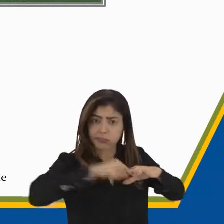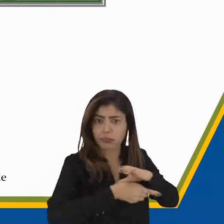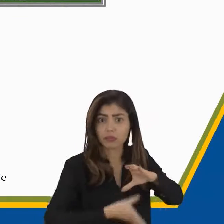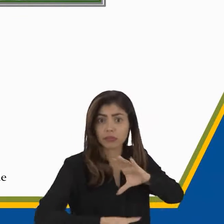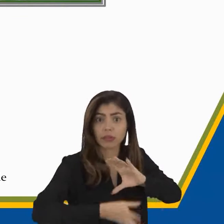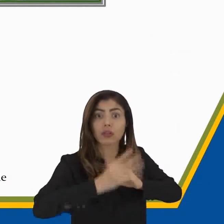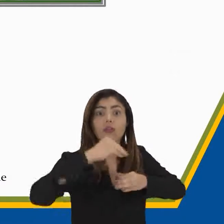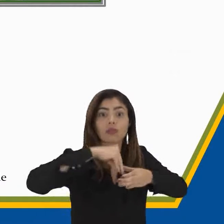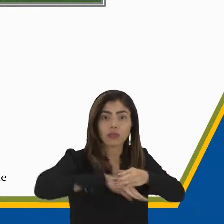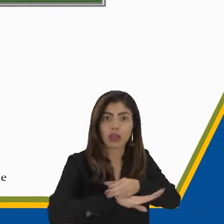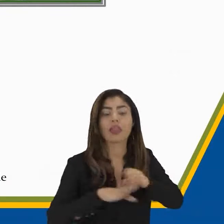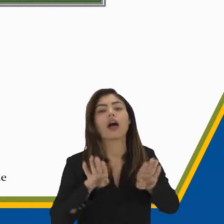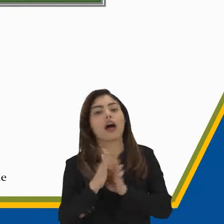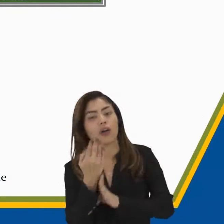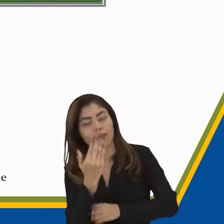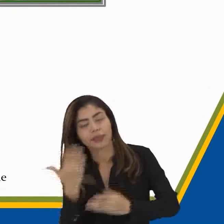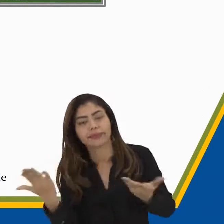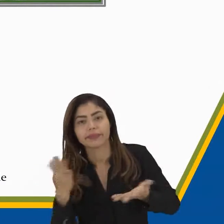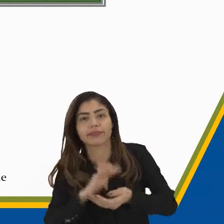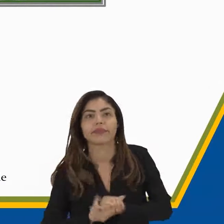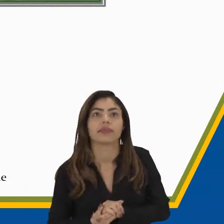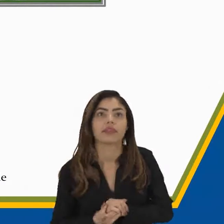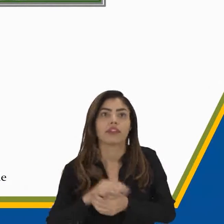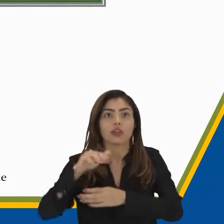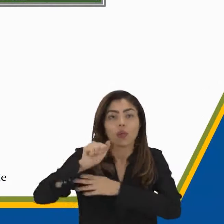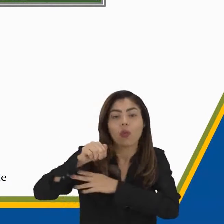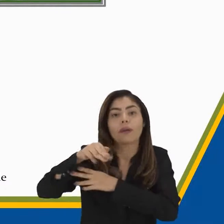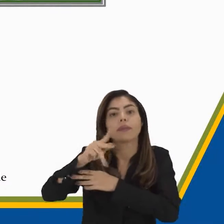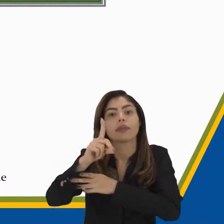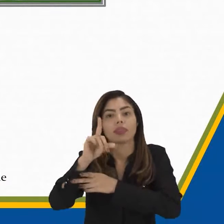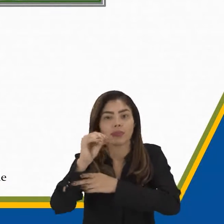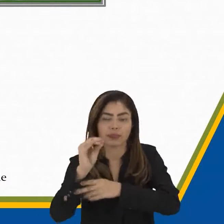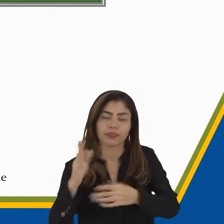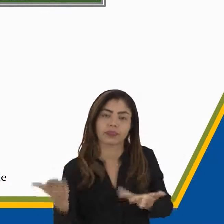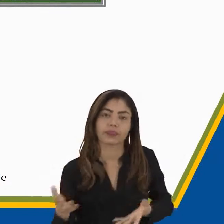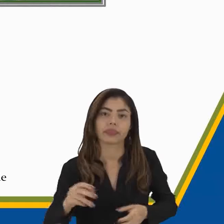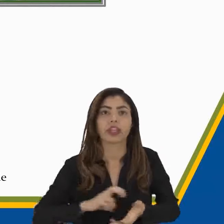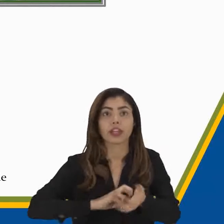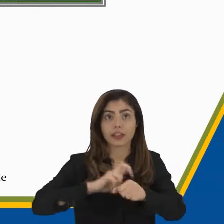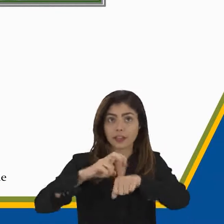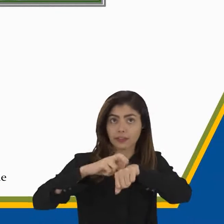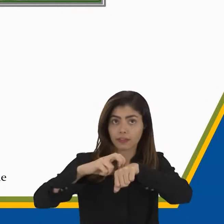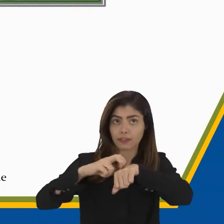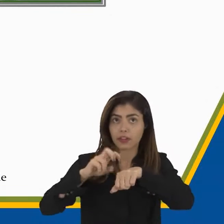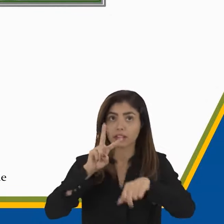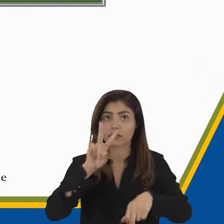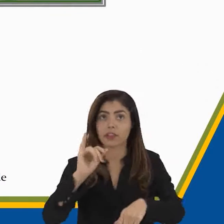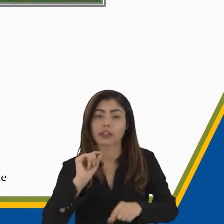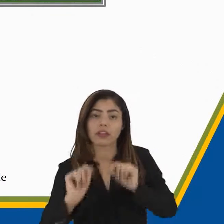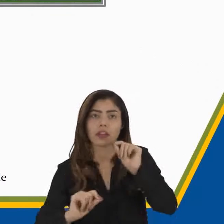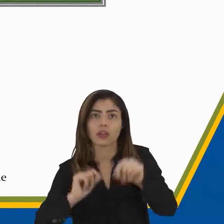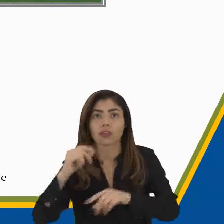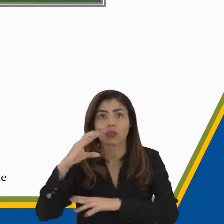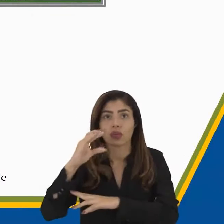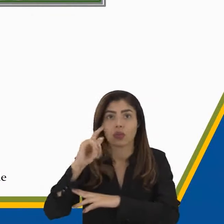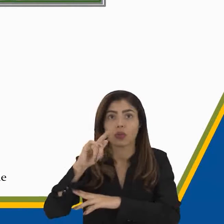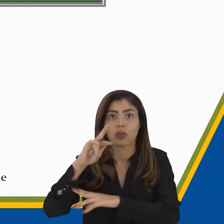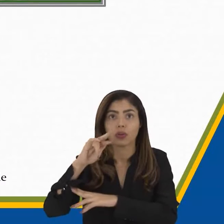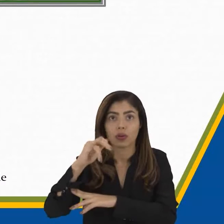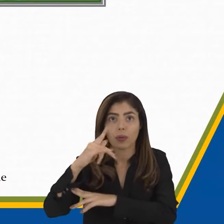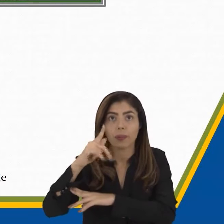né? Para armazenar esse estoque, que vai ser o amido. E aí, em verde, a gente vai ter os cloroplastos.